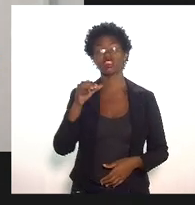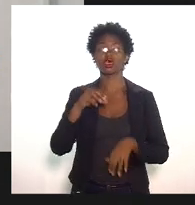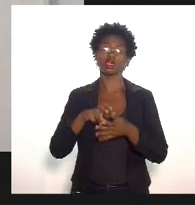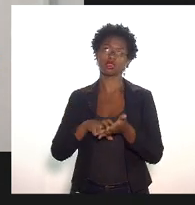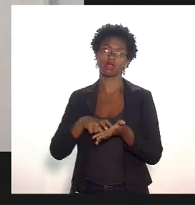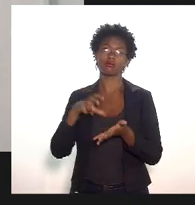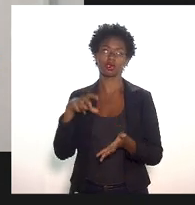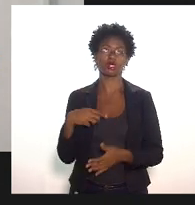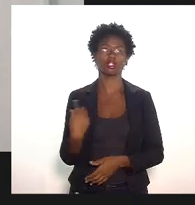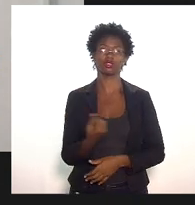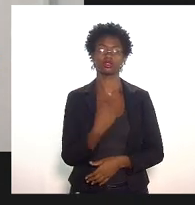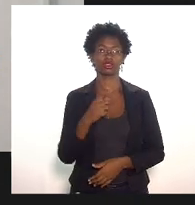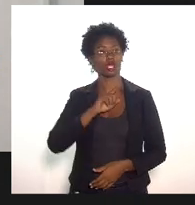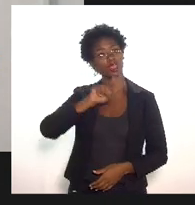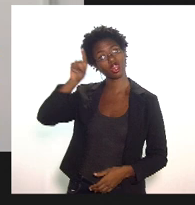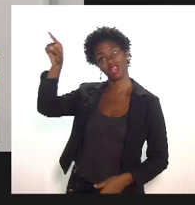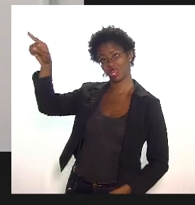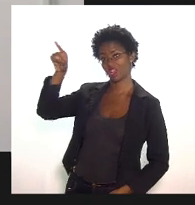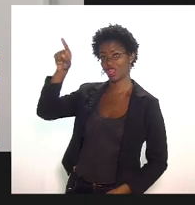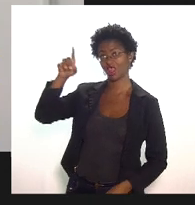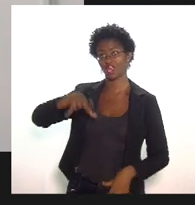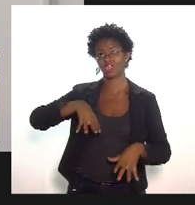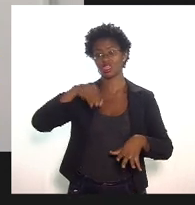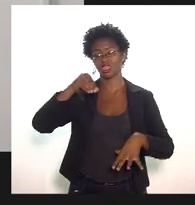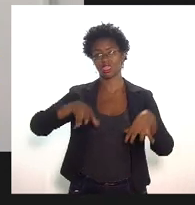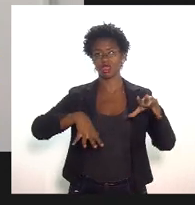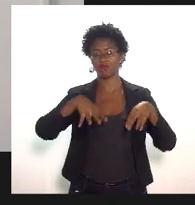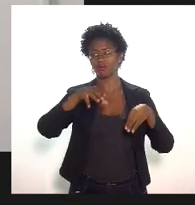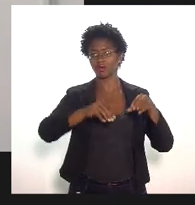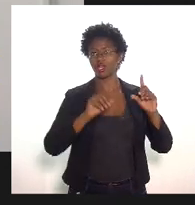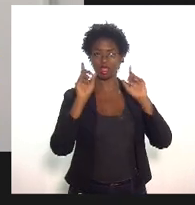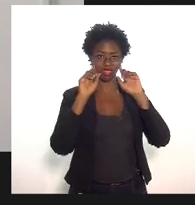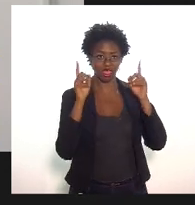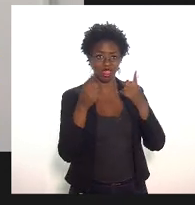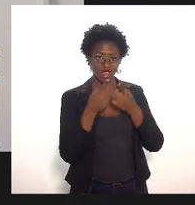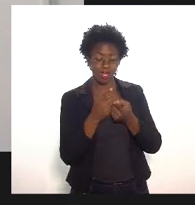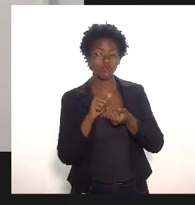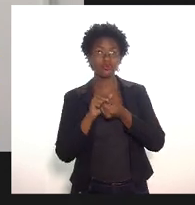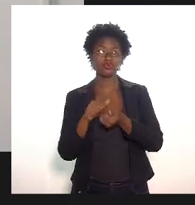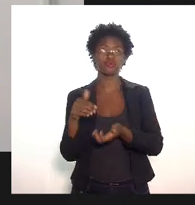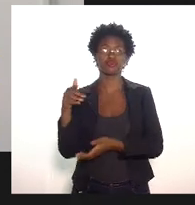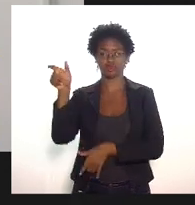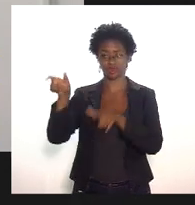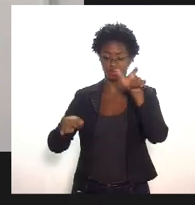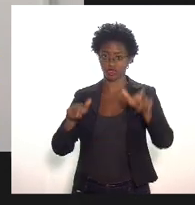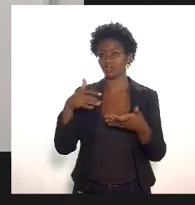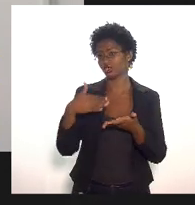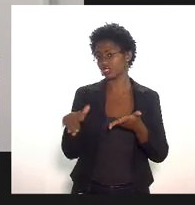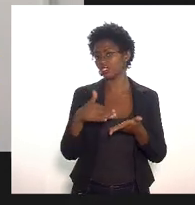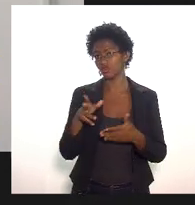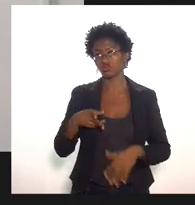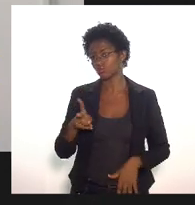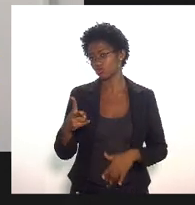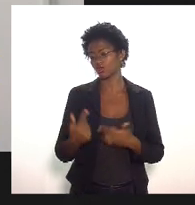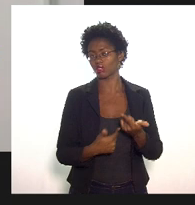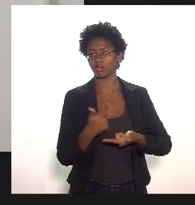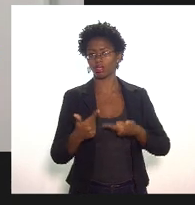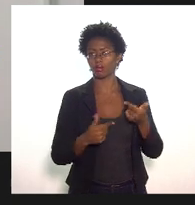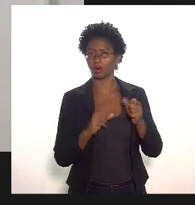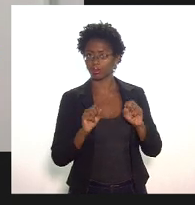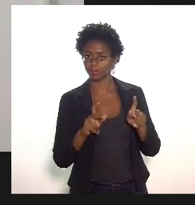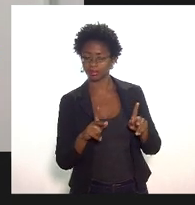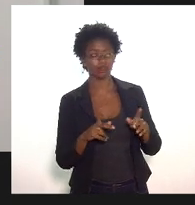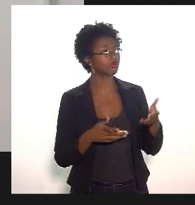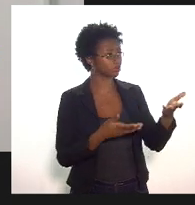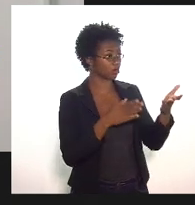nós estaremos lá no Palácio em reunião com os secretários, né, dando continuidade aos trabalhos.